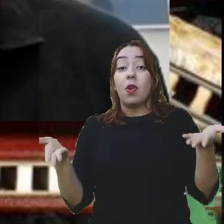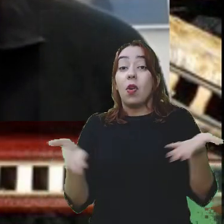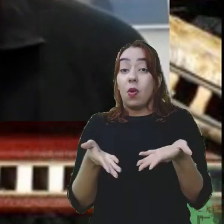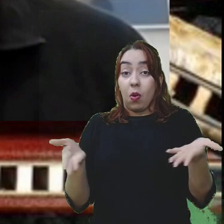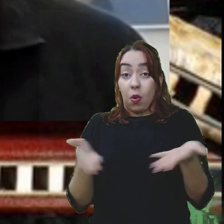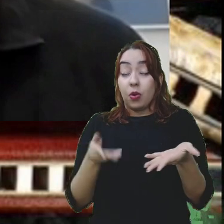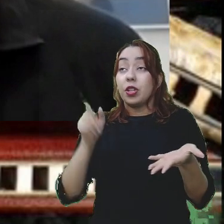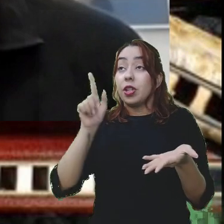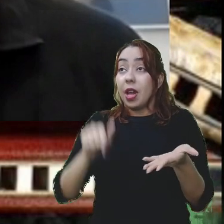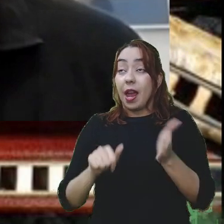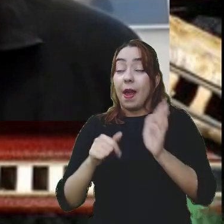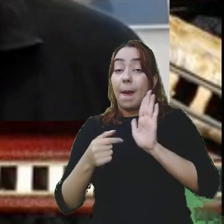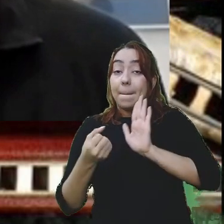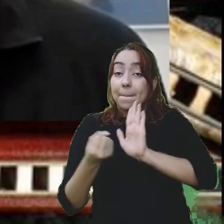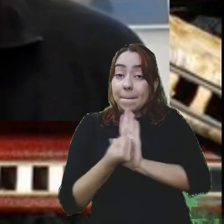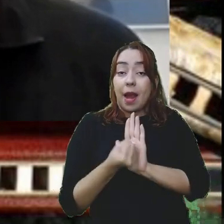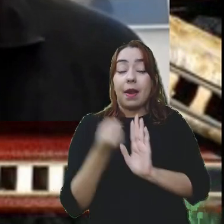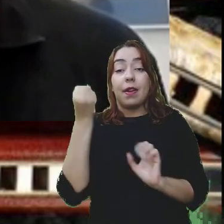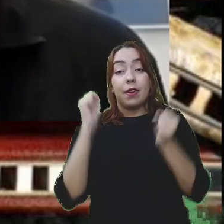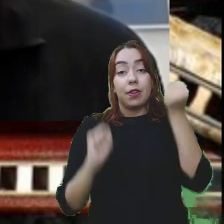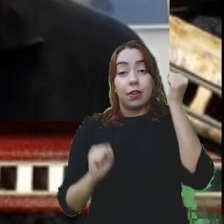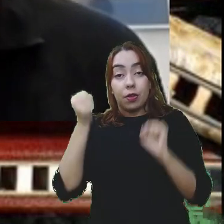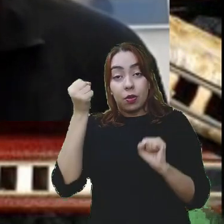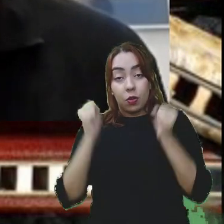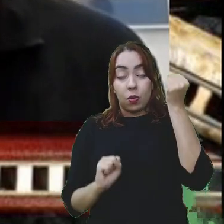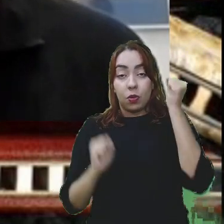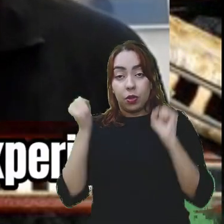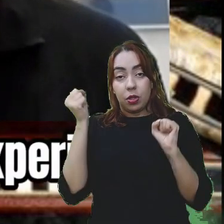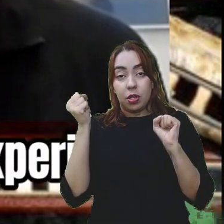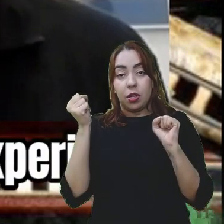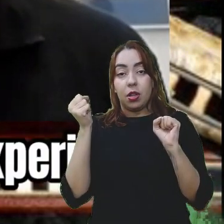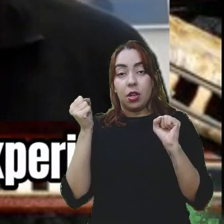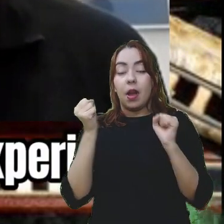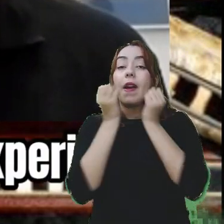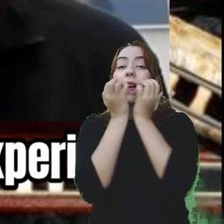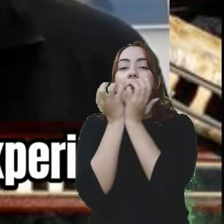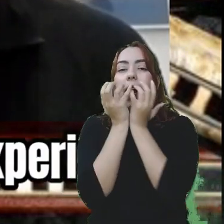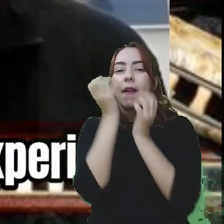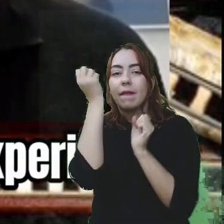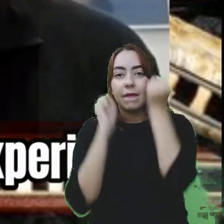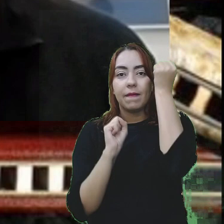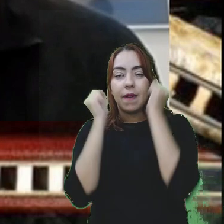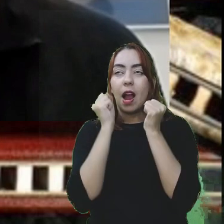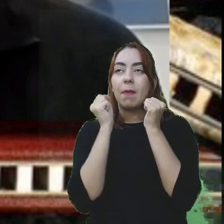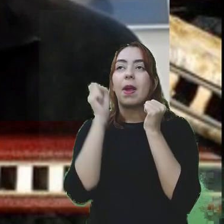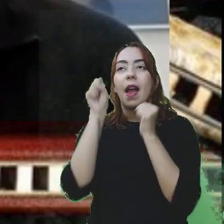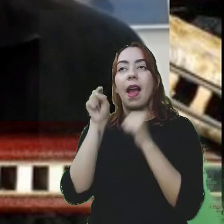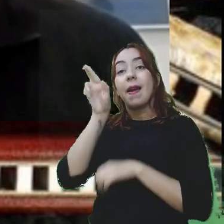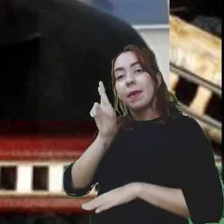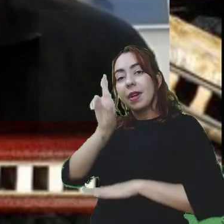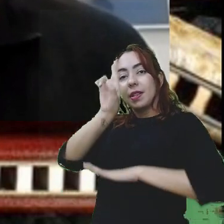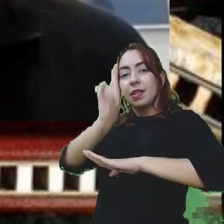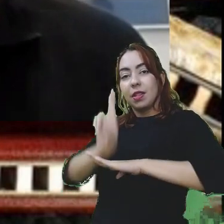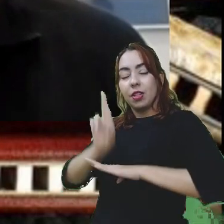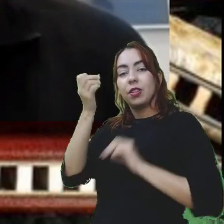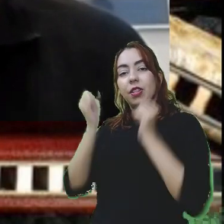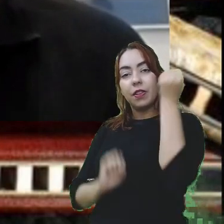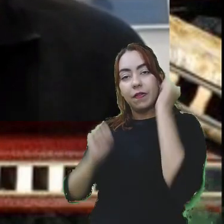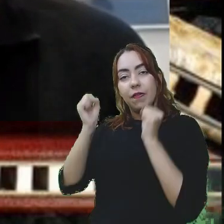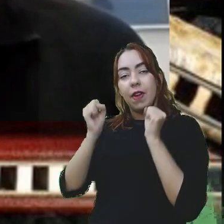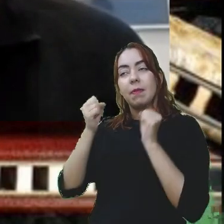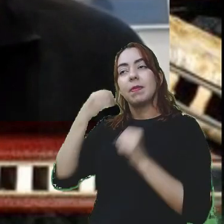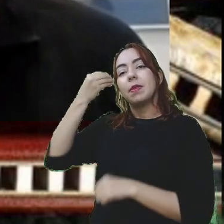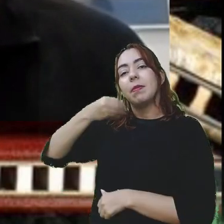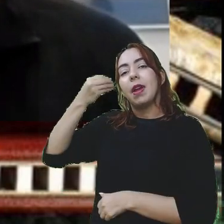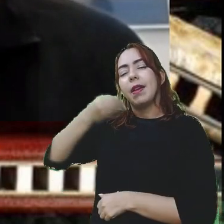de uma indústria asiática, uma fábrica de gaitas. Eu queria que você falasse um pouco dessa experiência, até porque eu sei, muitos de